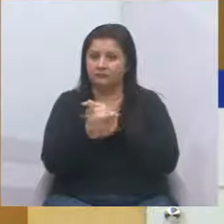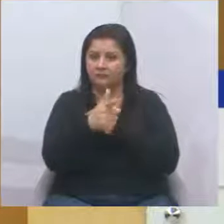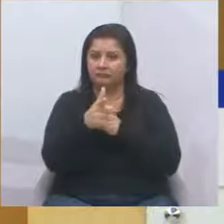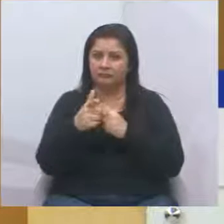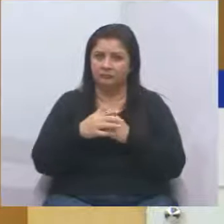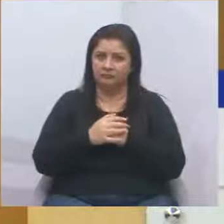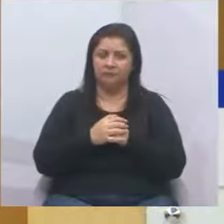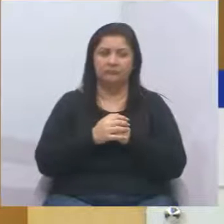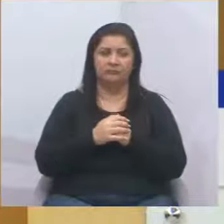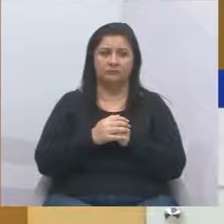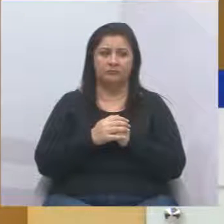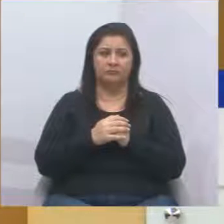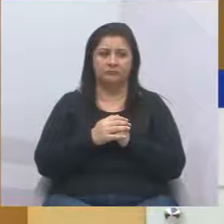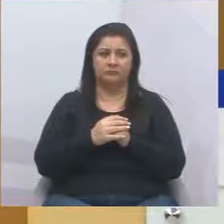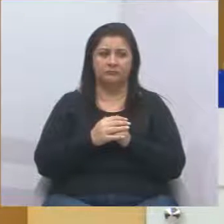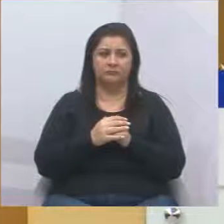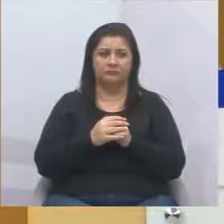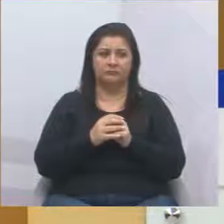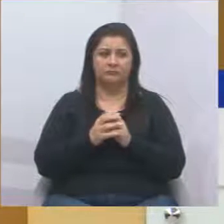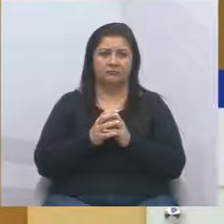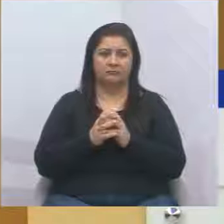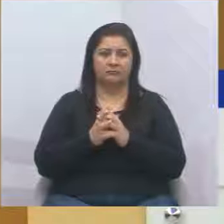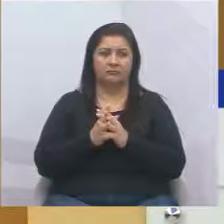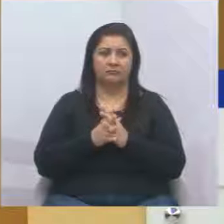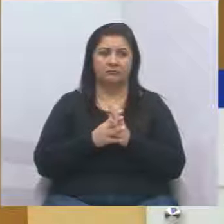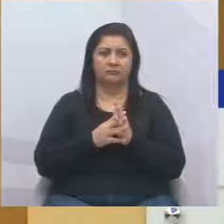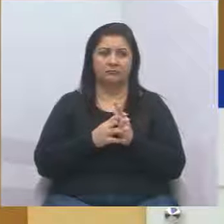o desenvolvimento das árvores nativas.